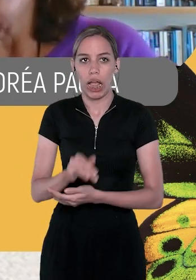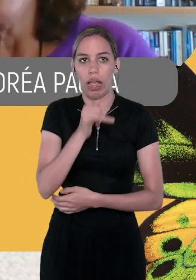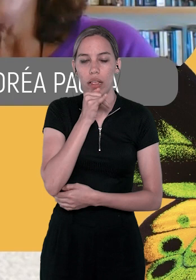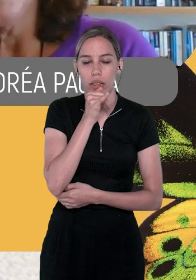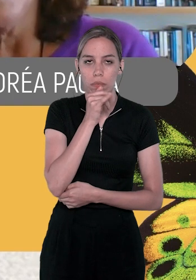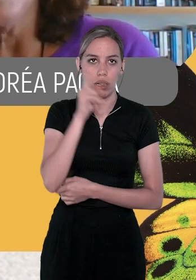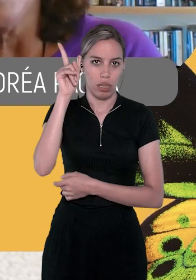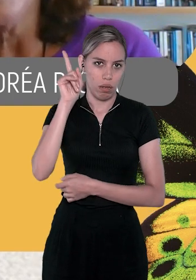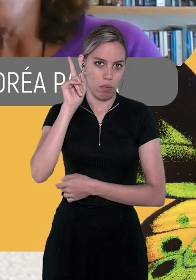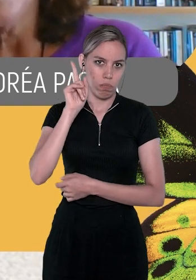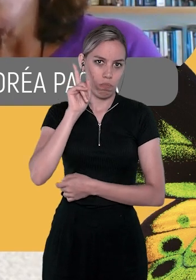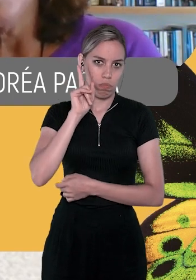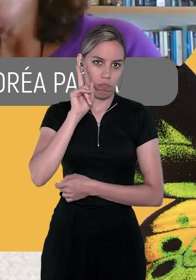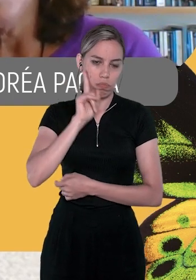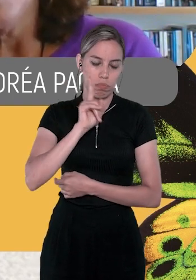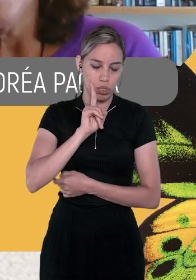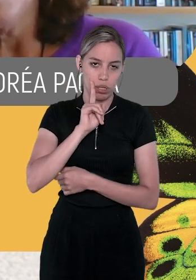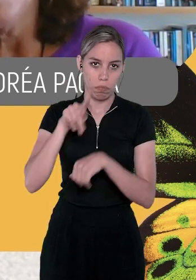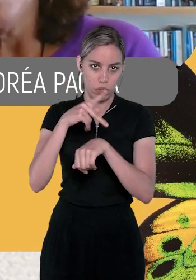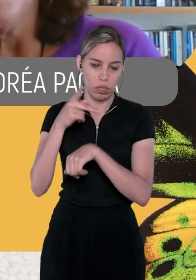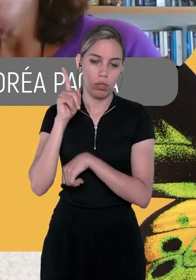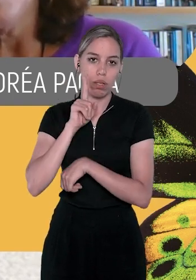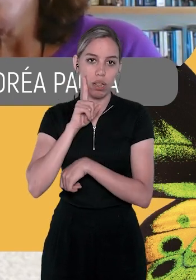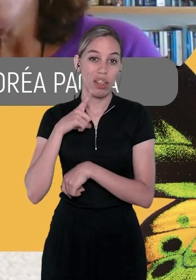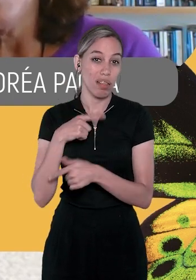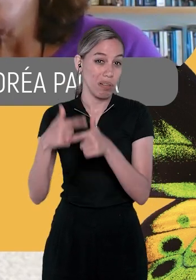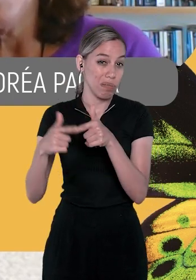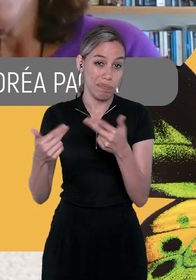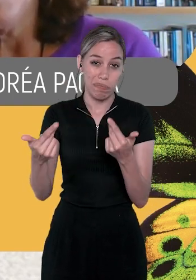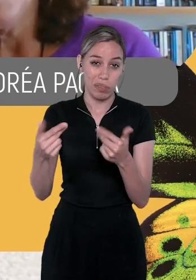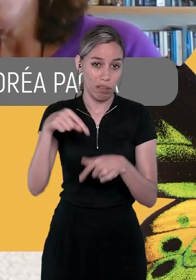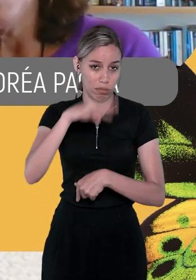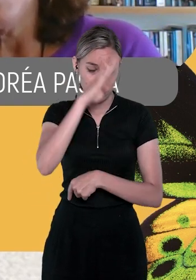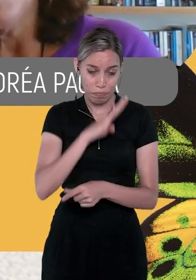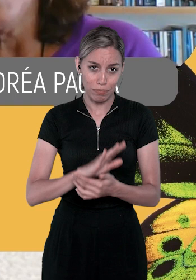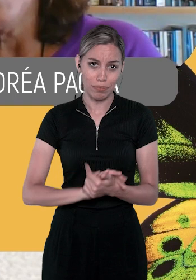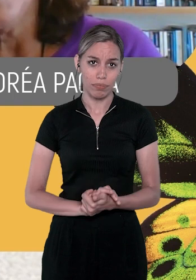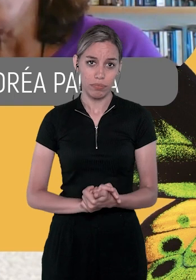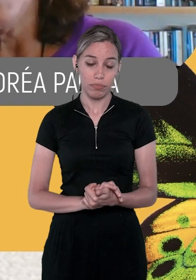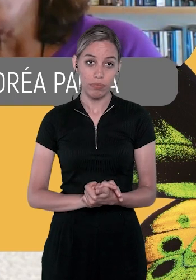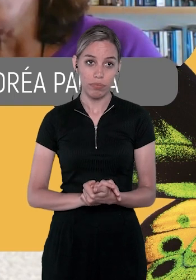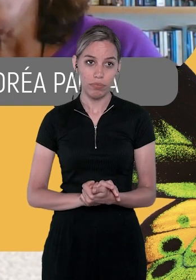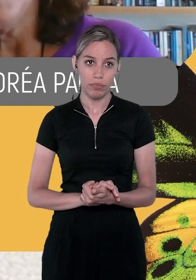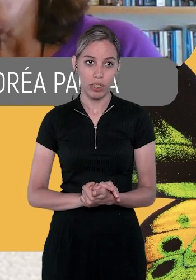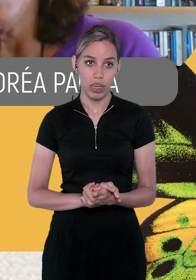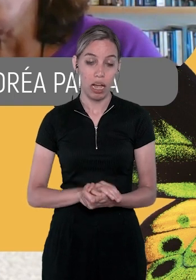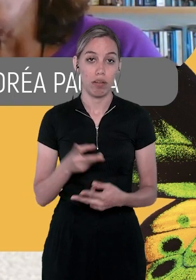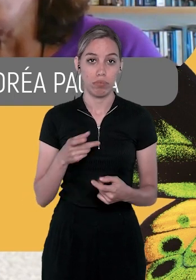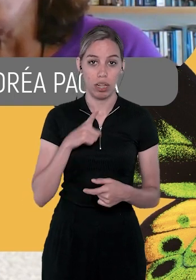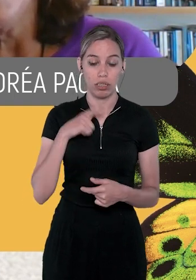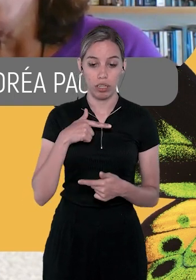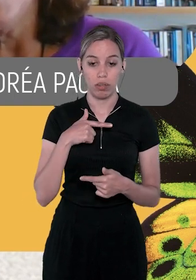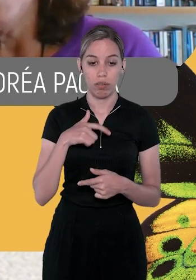nos Estados Unidos tem a mesma crise, né? Então você tem um ambiente